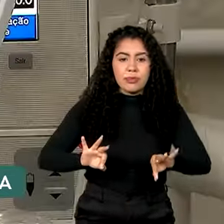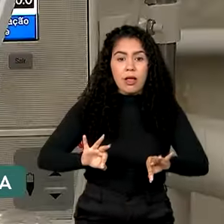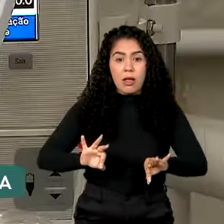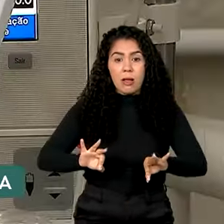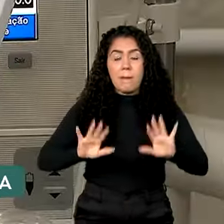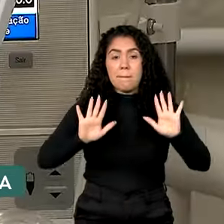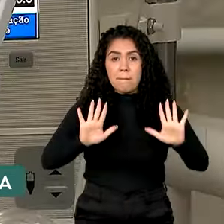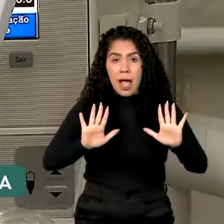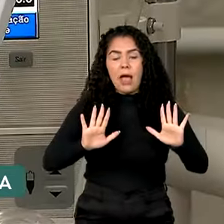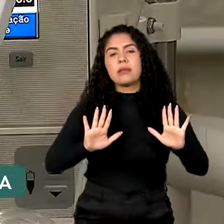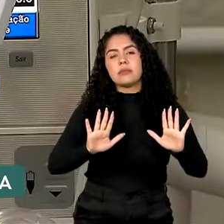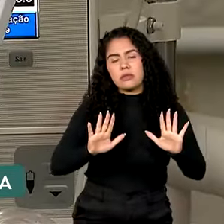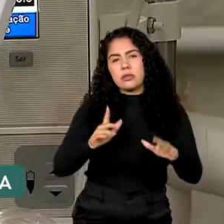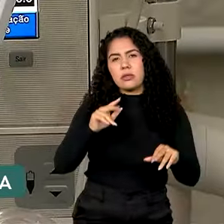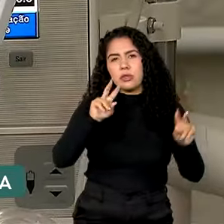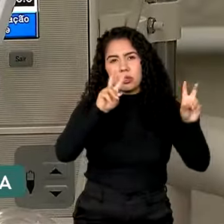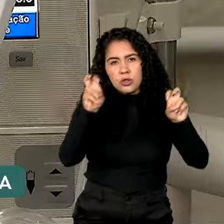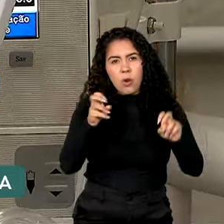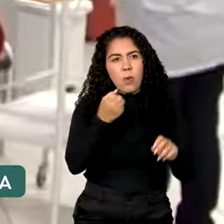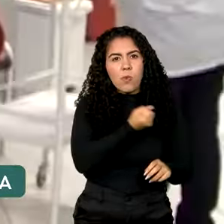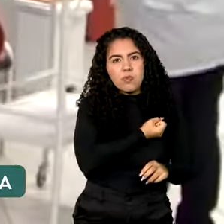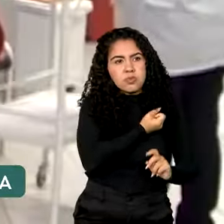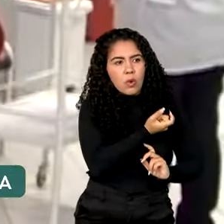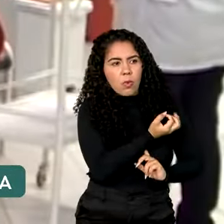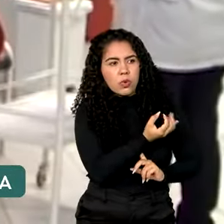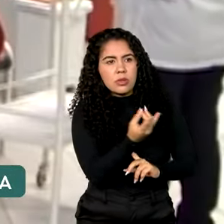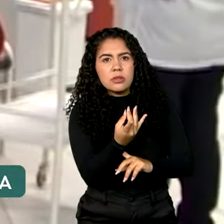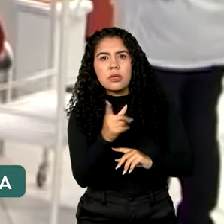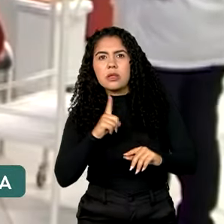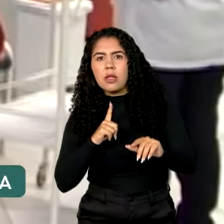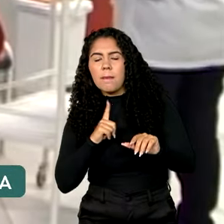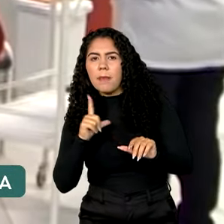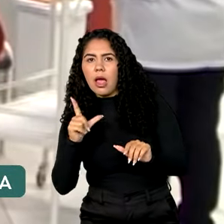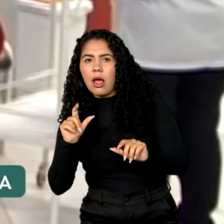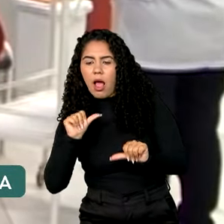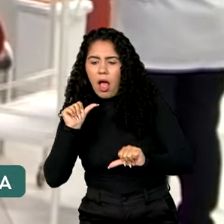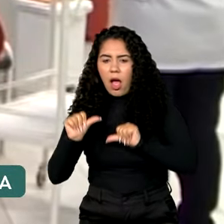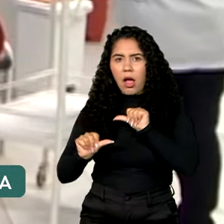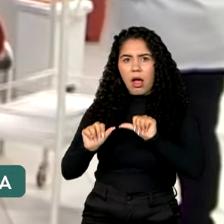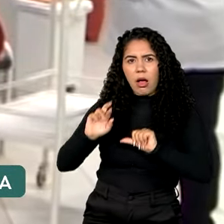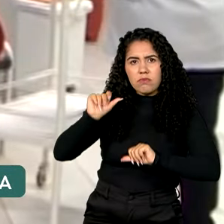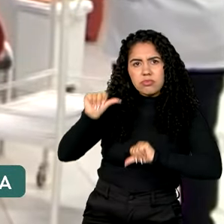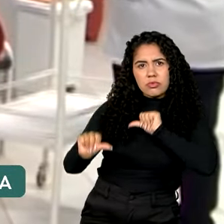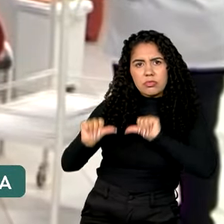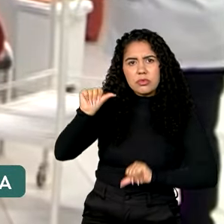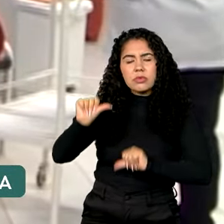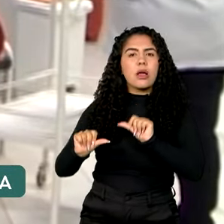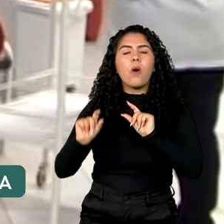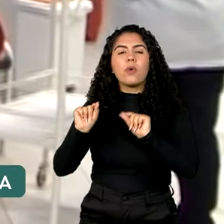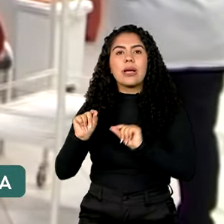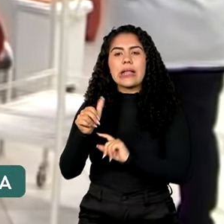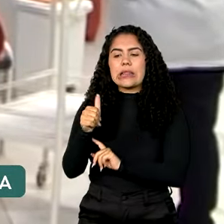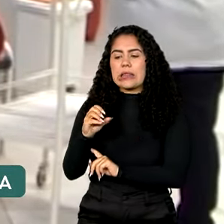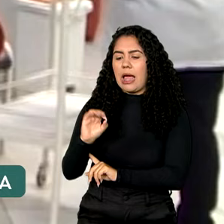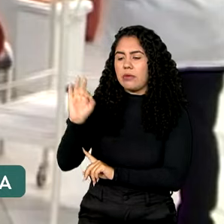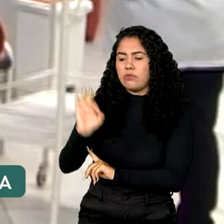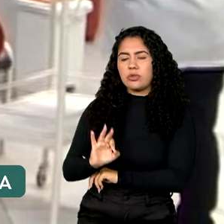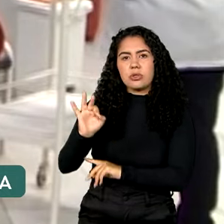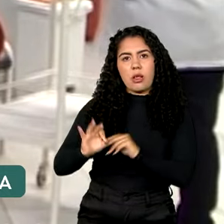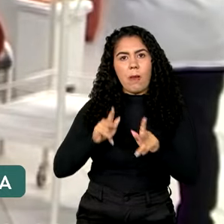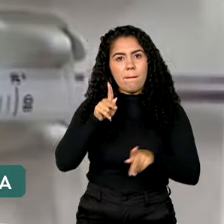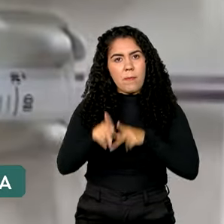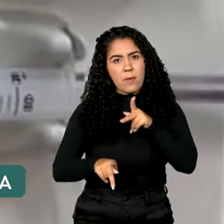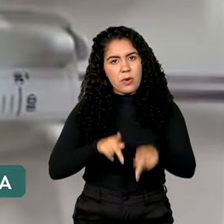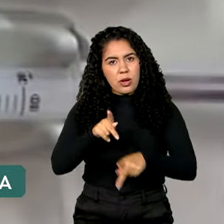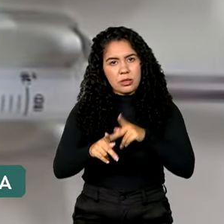grau máximo e pequenas alterações, realmente nós temos 10% da população, se calcula que nós